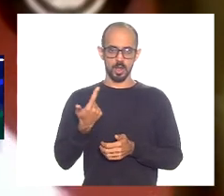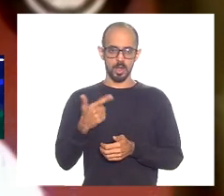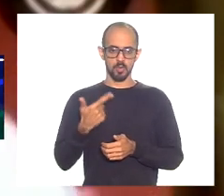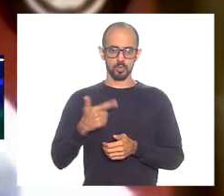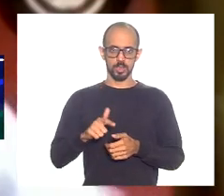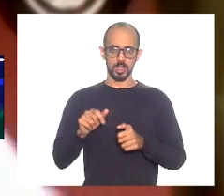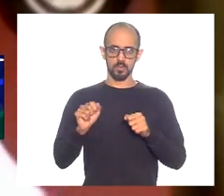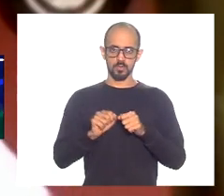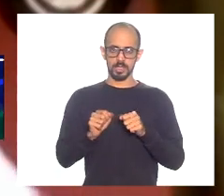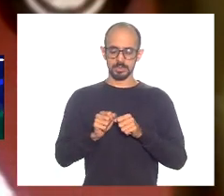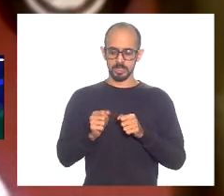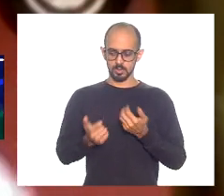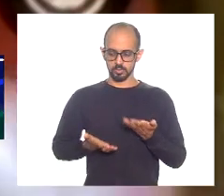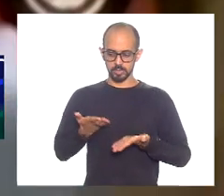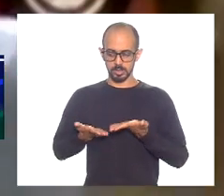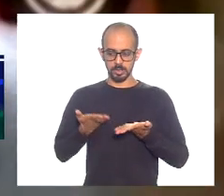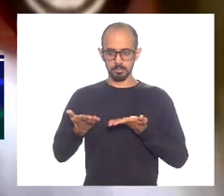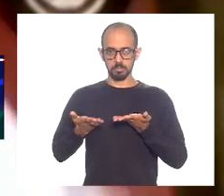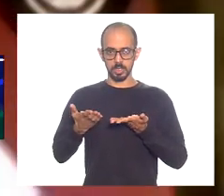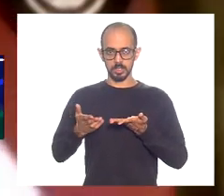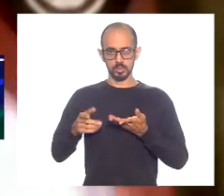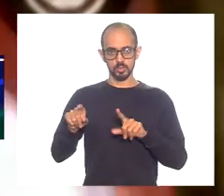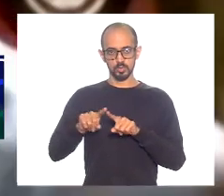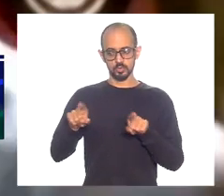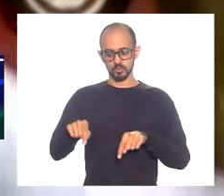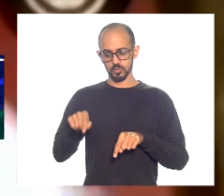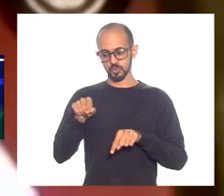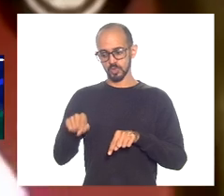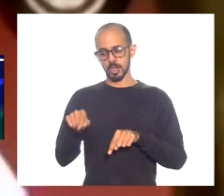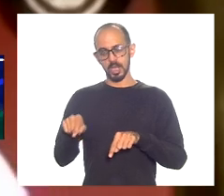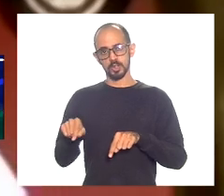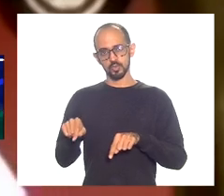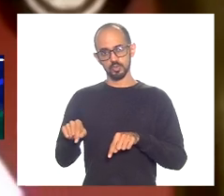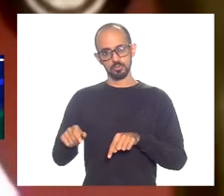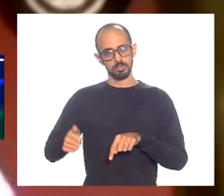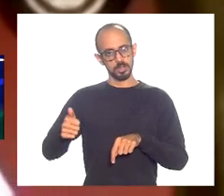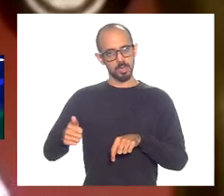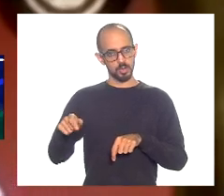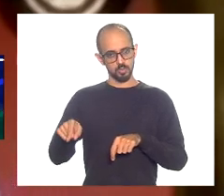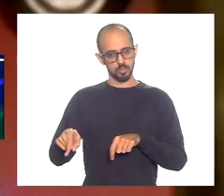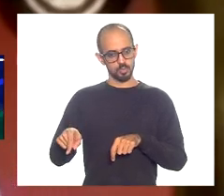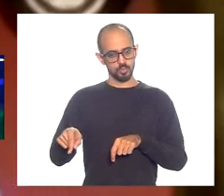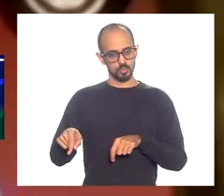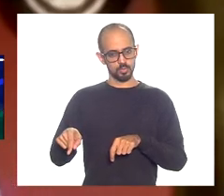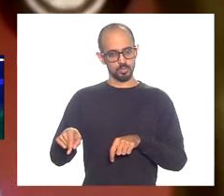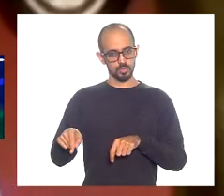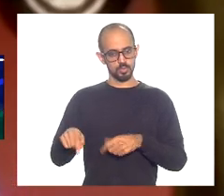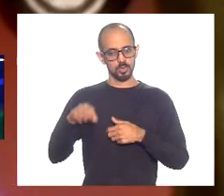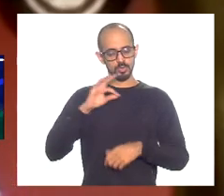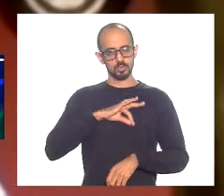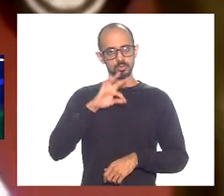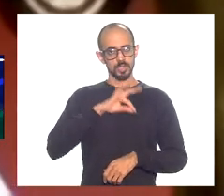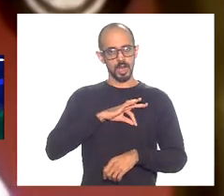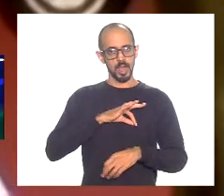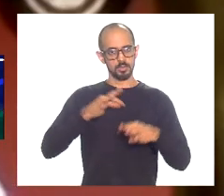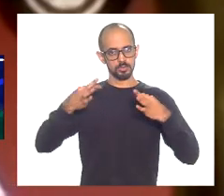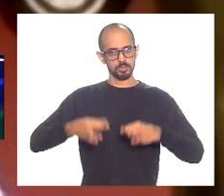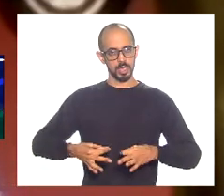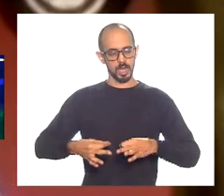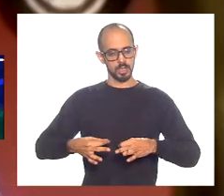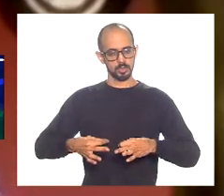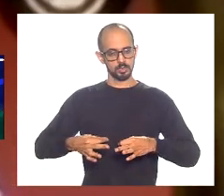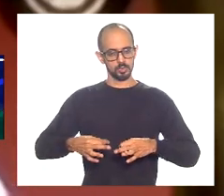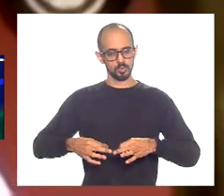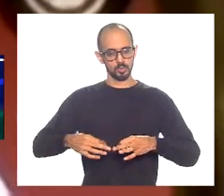como deveria tratar os seus servidores, os seus funcionários, com salário digno, com condições